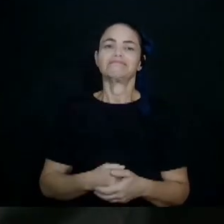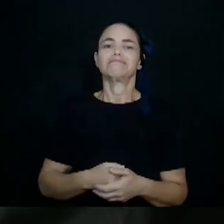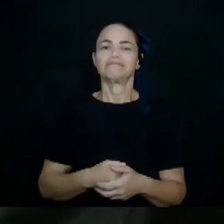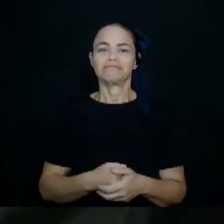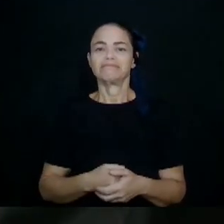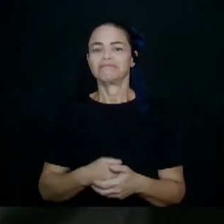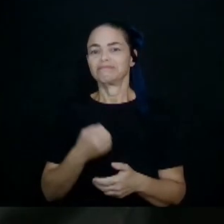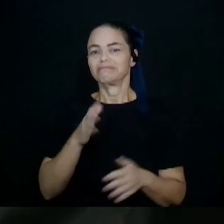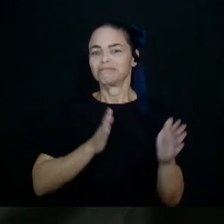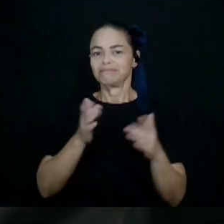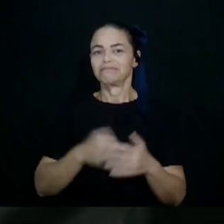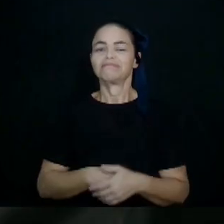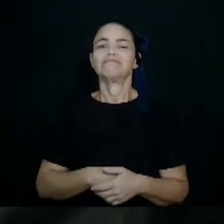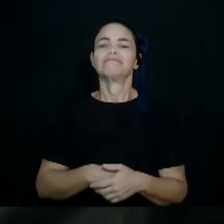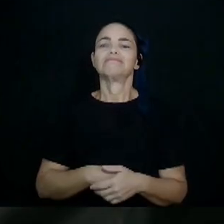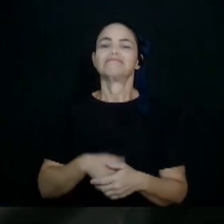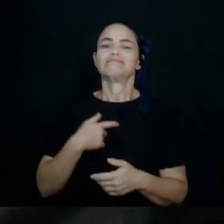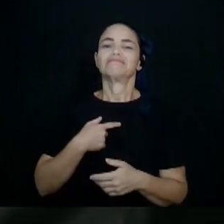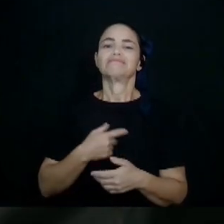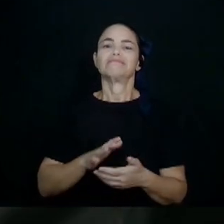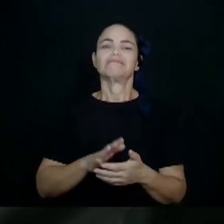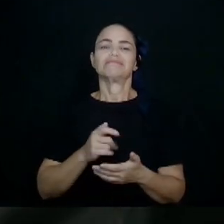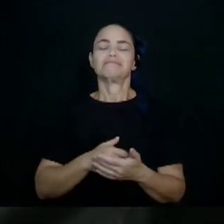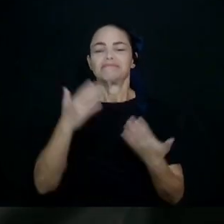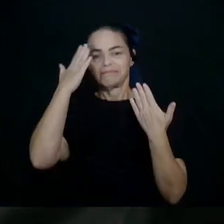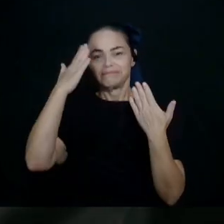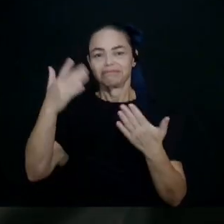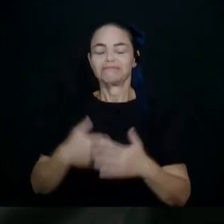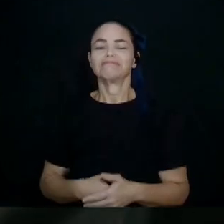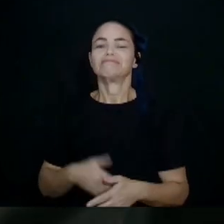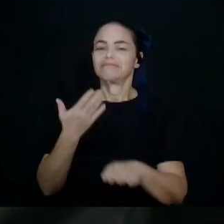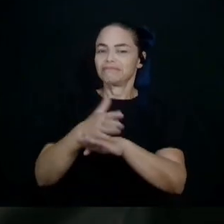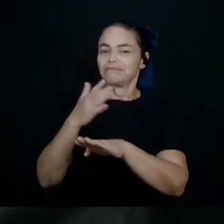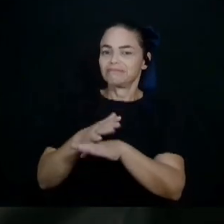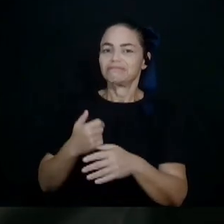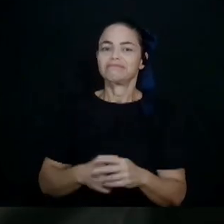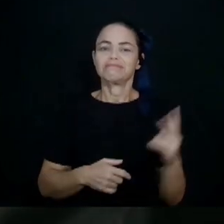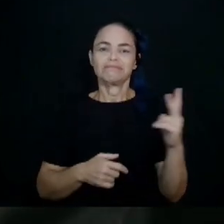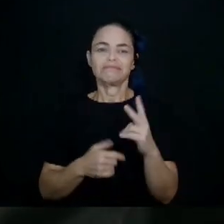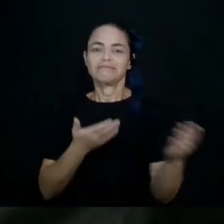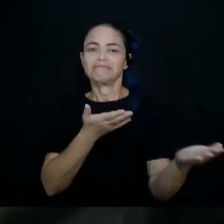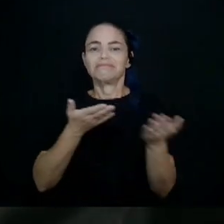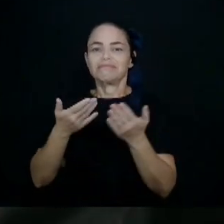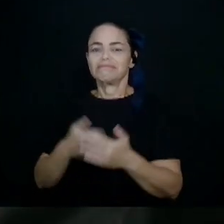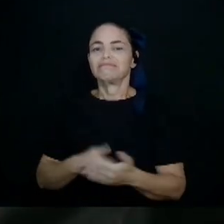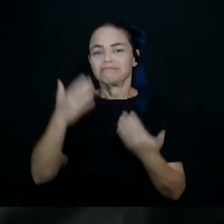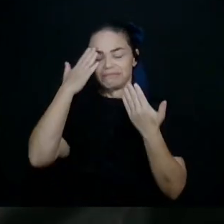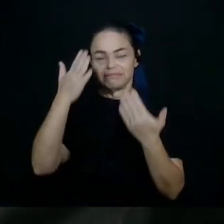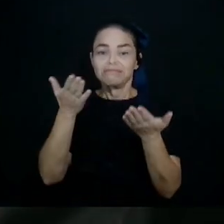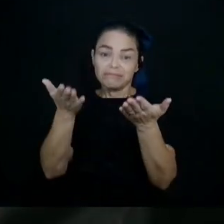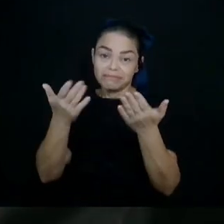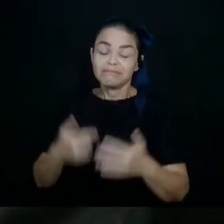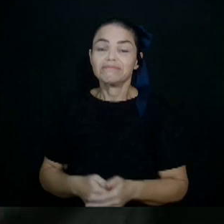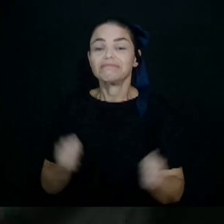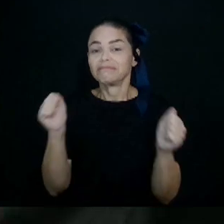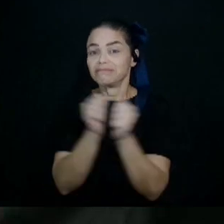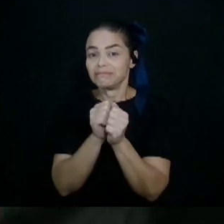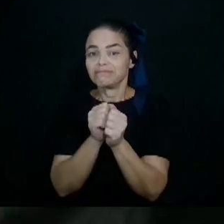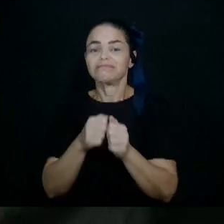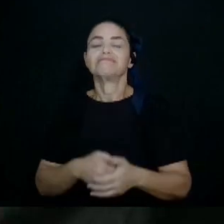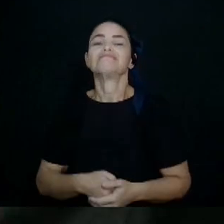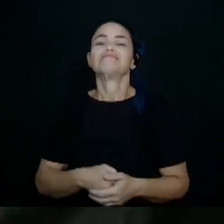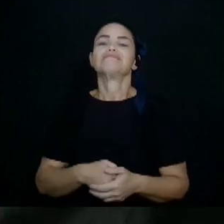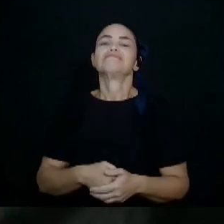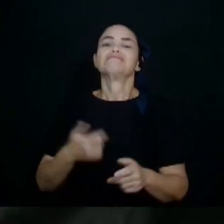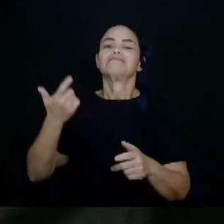momento para você desapegar. E agradecendo então a participação das nossas convidadas, agradecendo você que esteve com a gente em mais uma edição